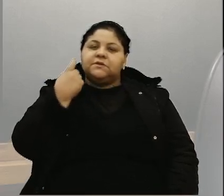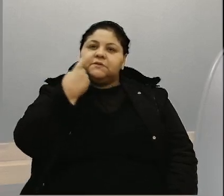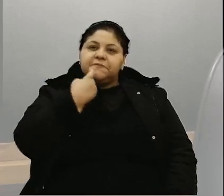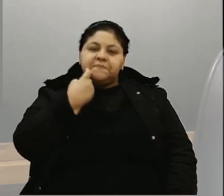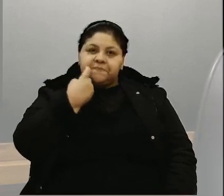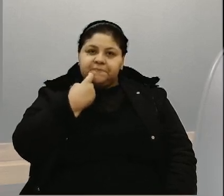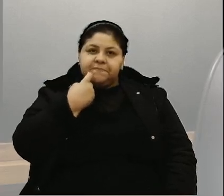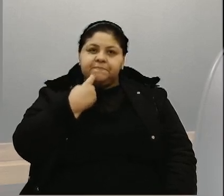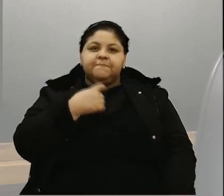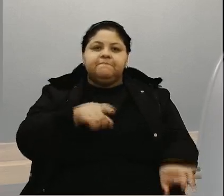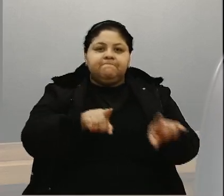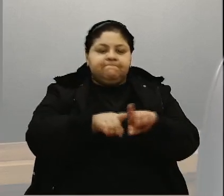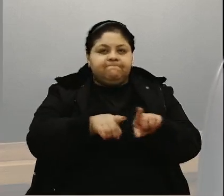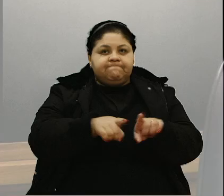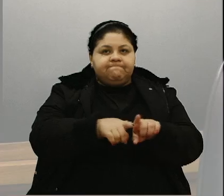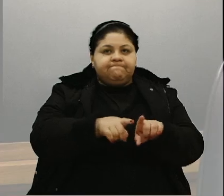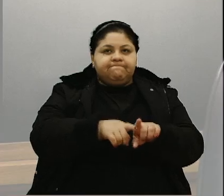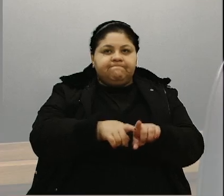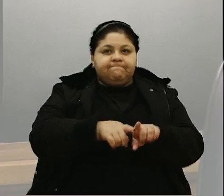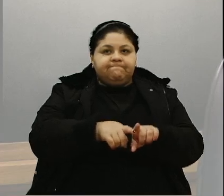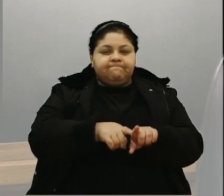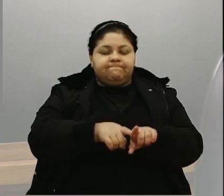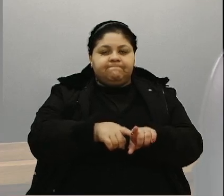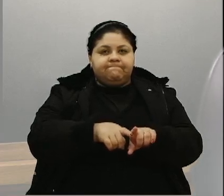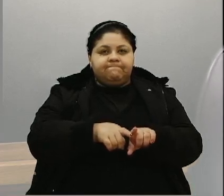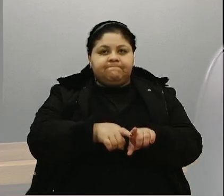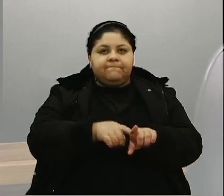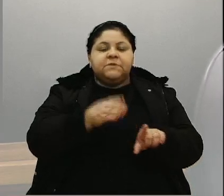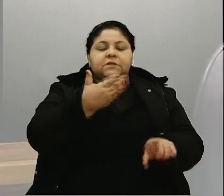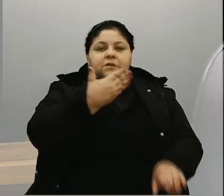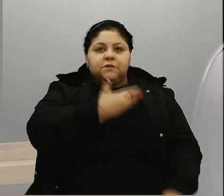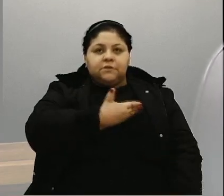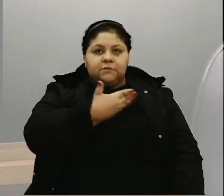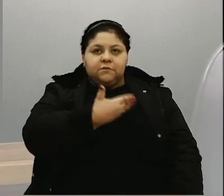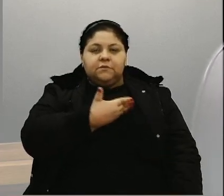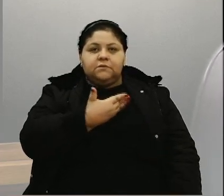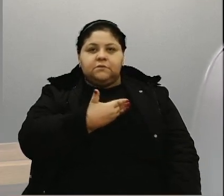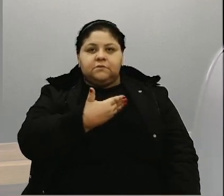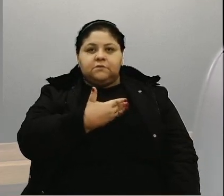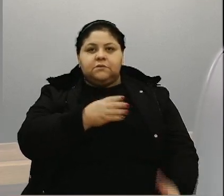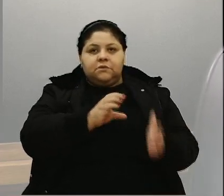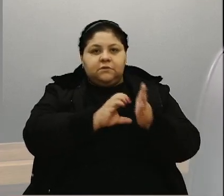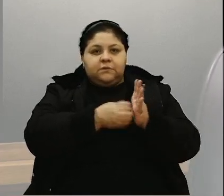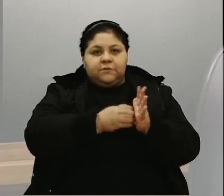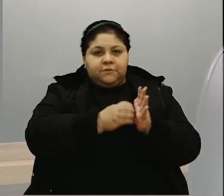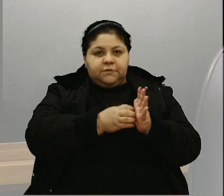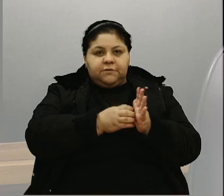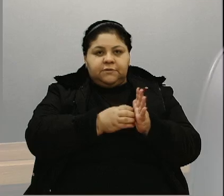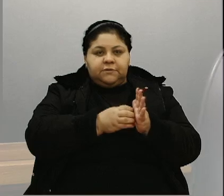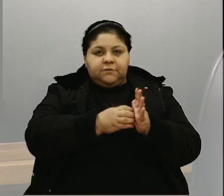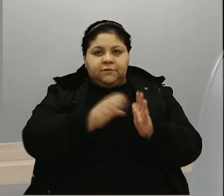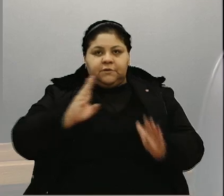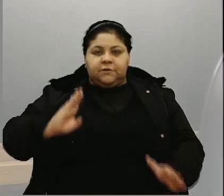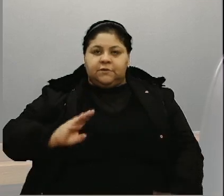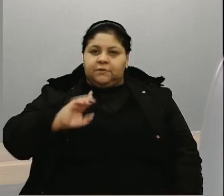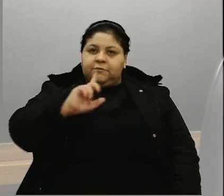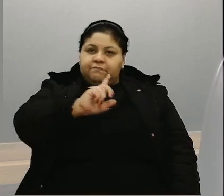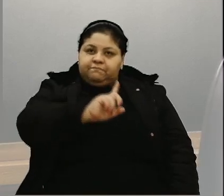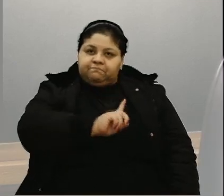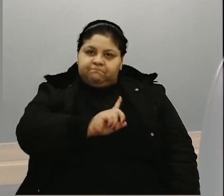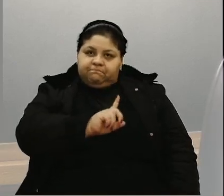um voto também a um amigo meu, companheiro de partido de Bento. Ele foi um